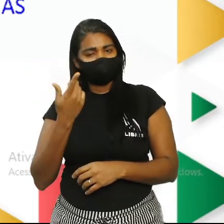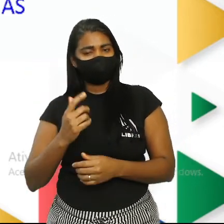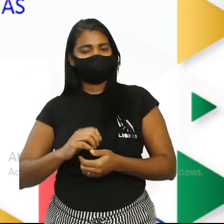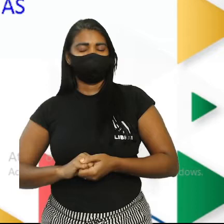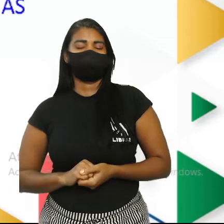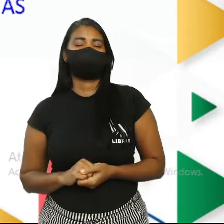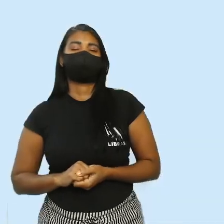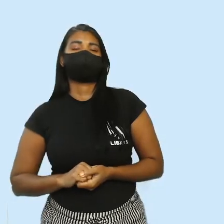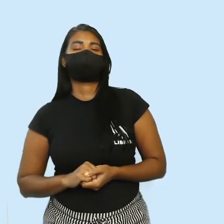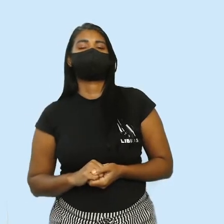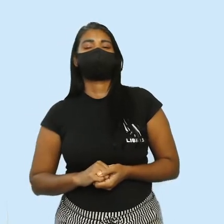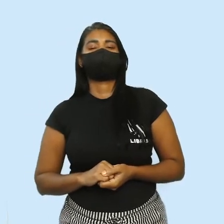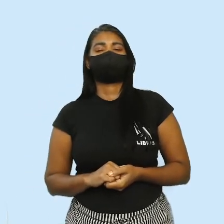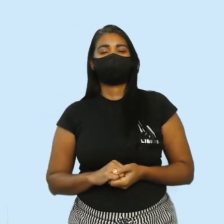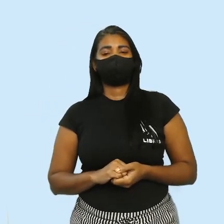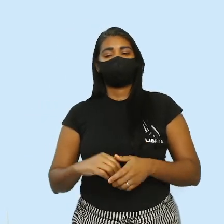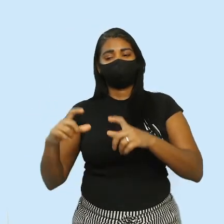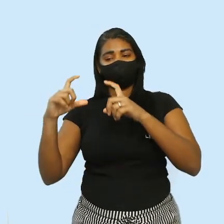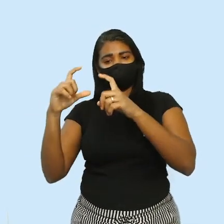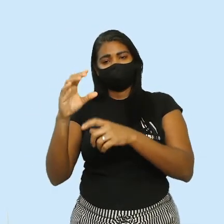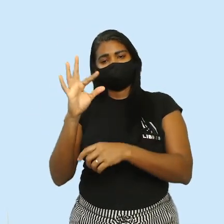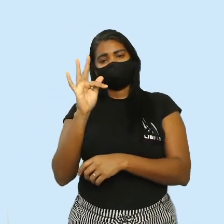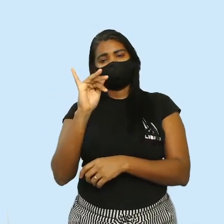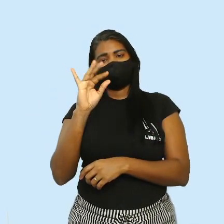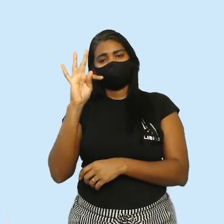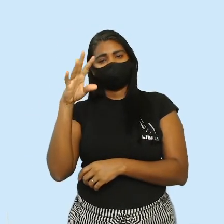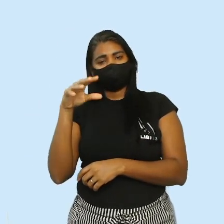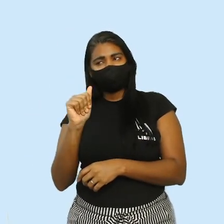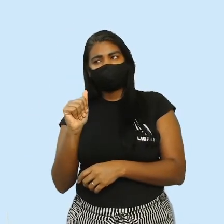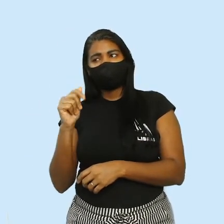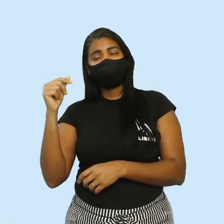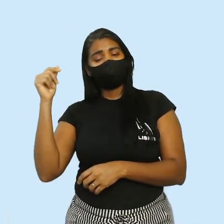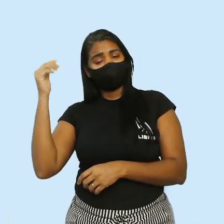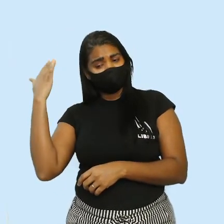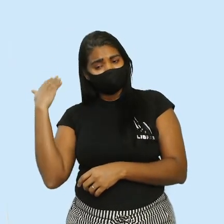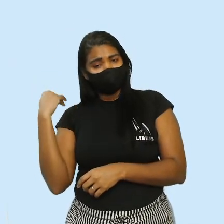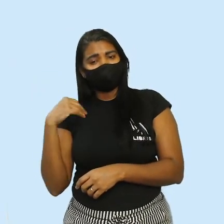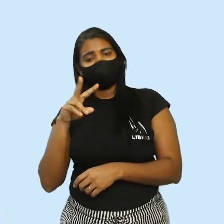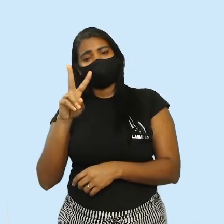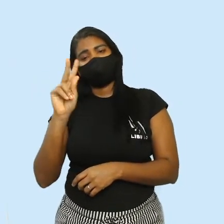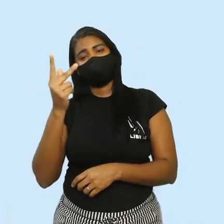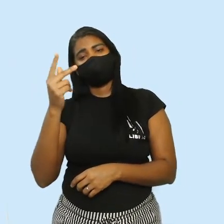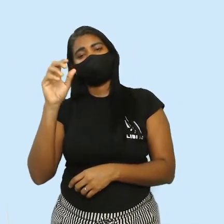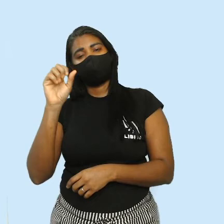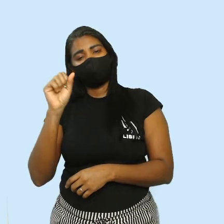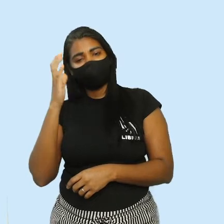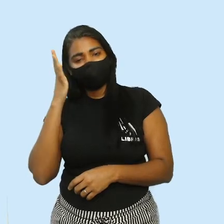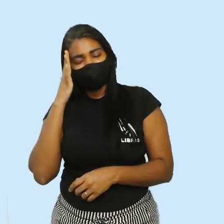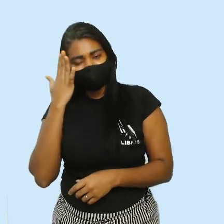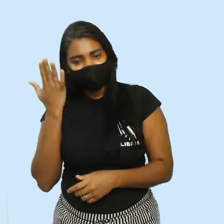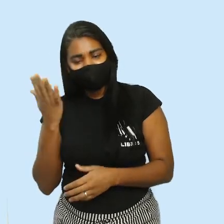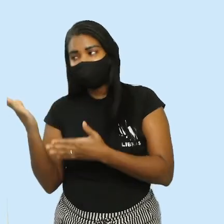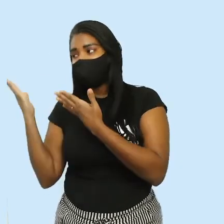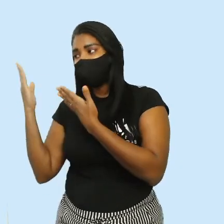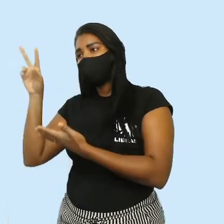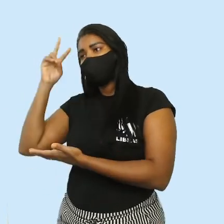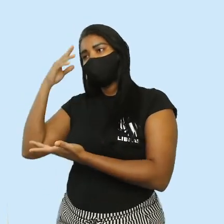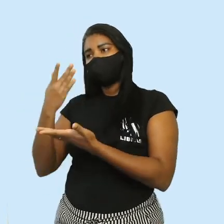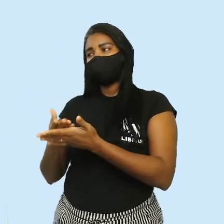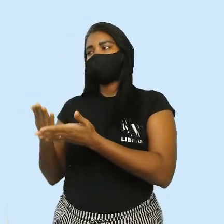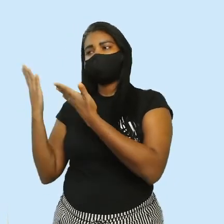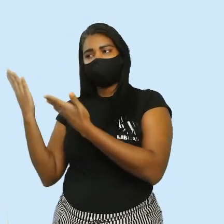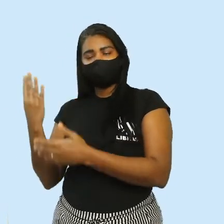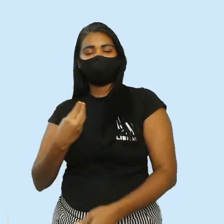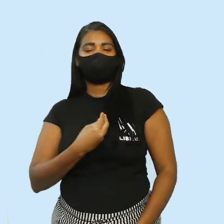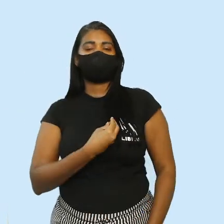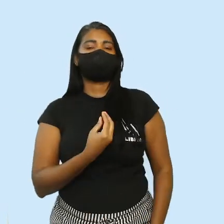ainda nesses elementos, né? Eu não vou dizer quantos anos eu tenho, mas o VHS faz parte aí da minha história de vida.